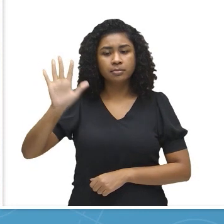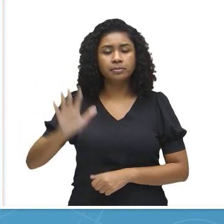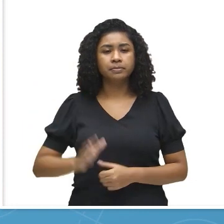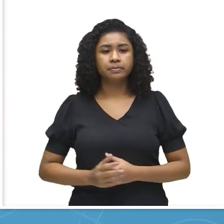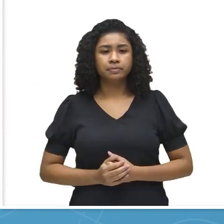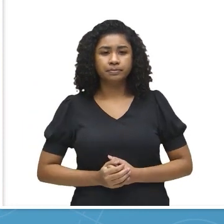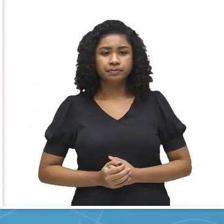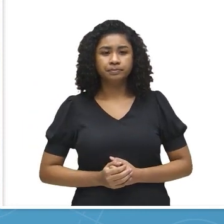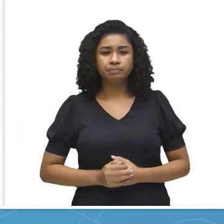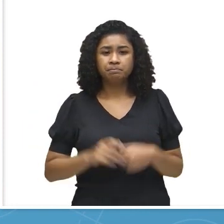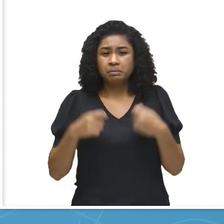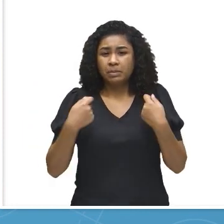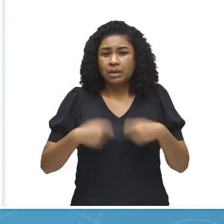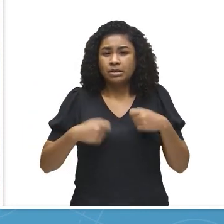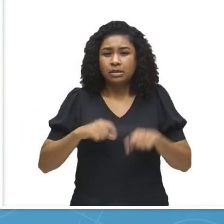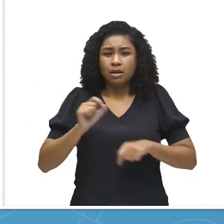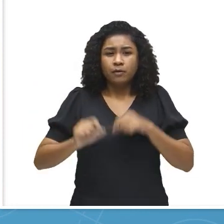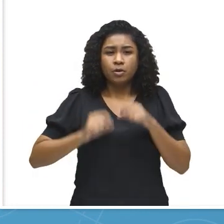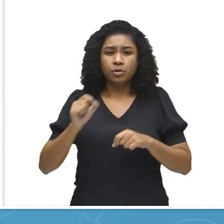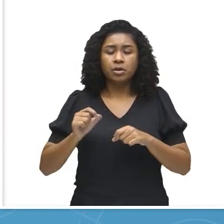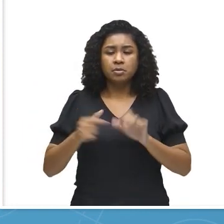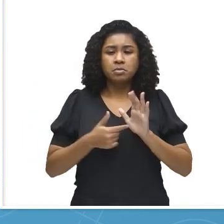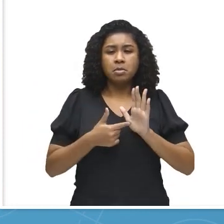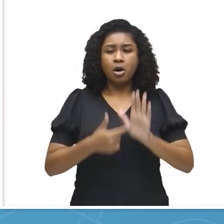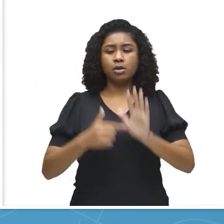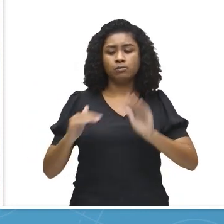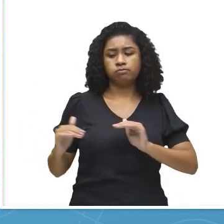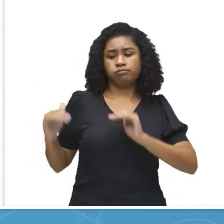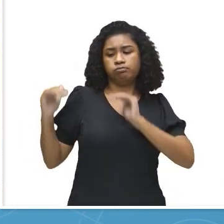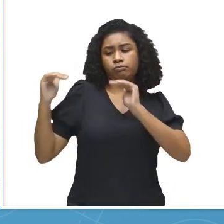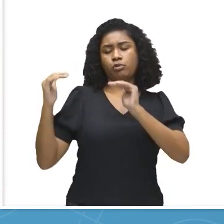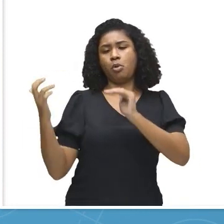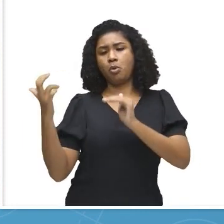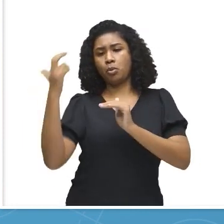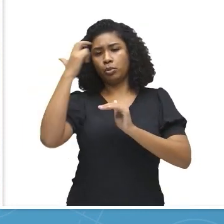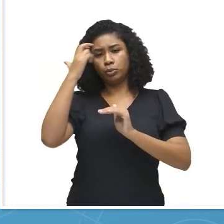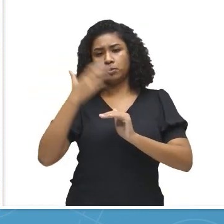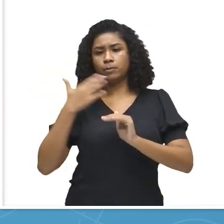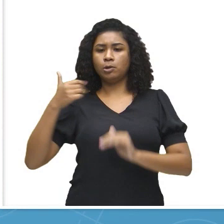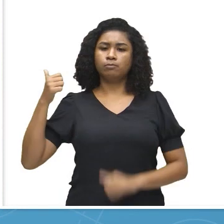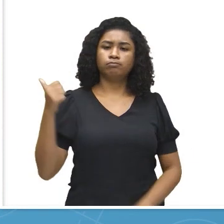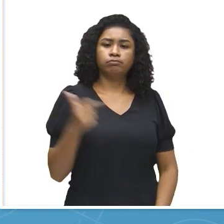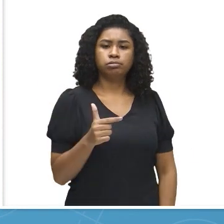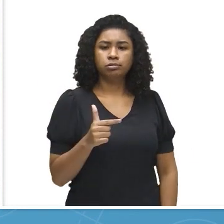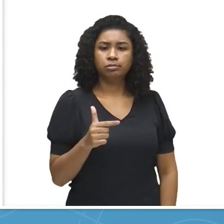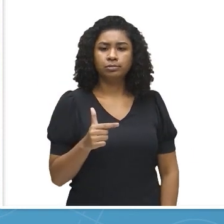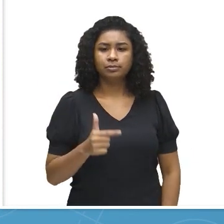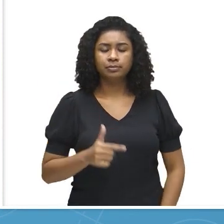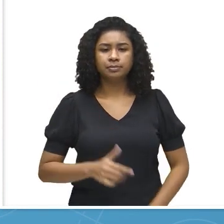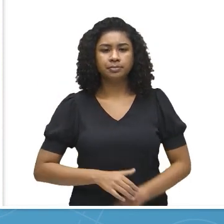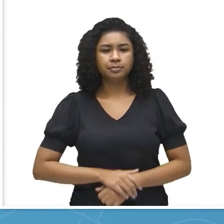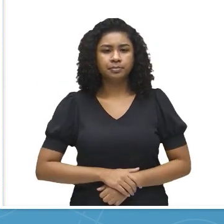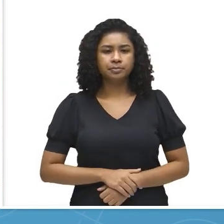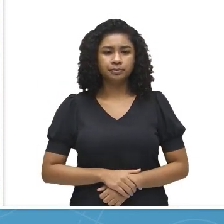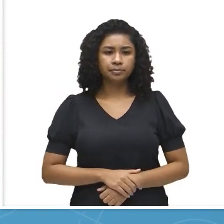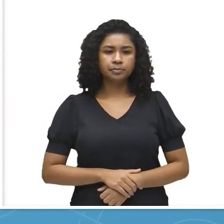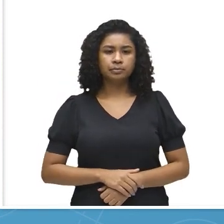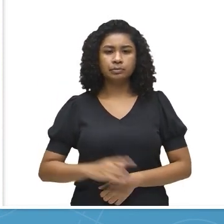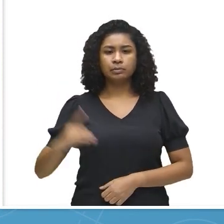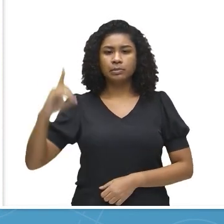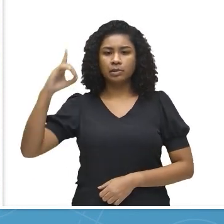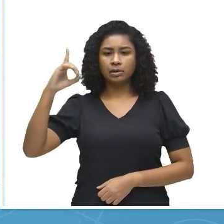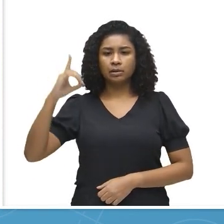pela necessidade de irradiar a superioridade da cultura europeia pelo mundo. Letra D,